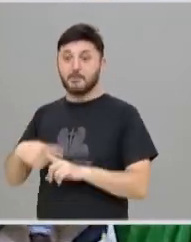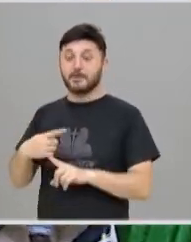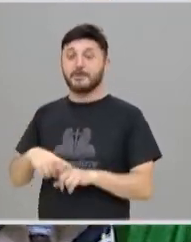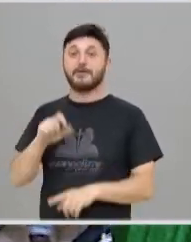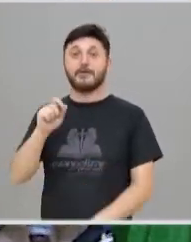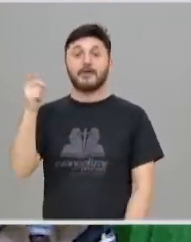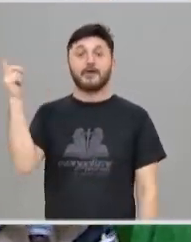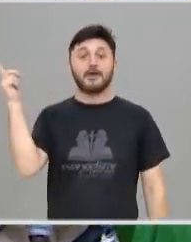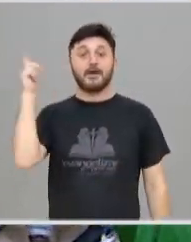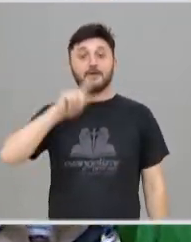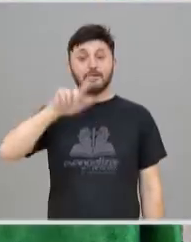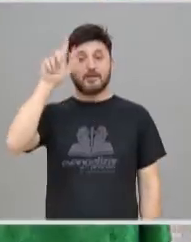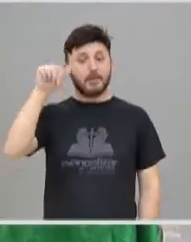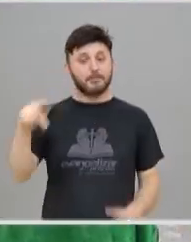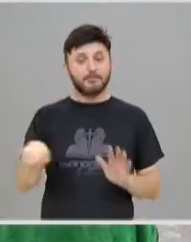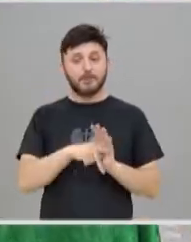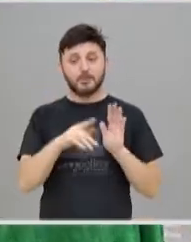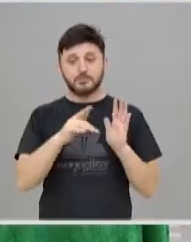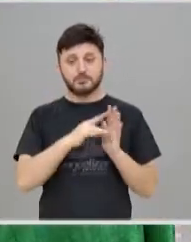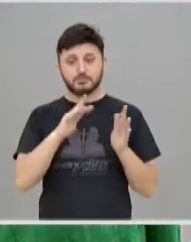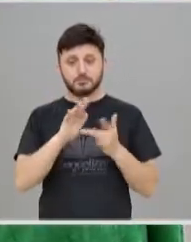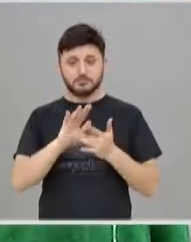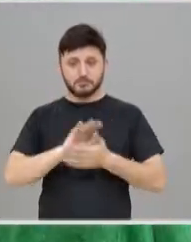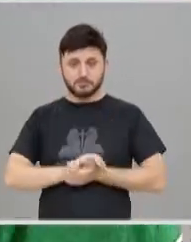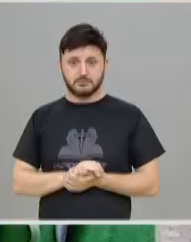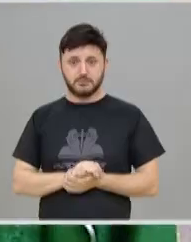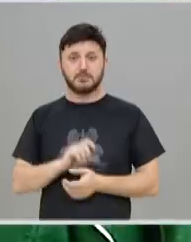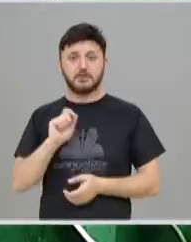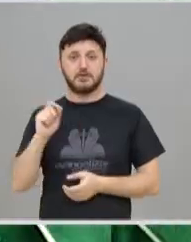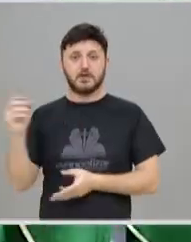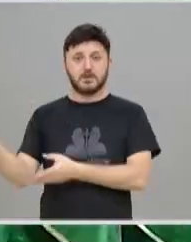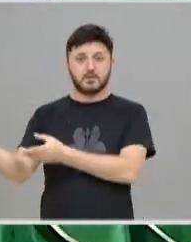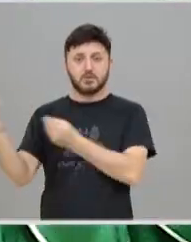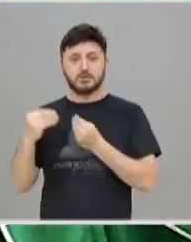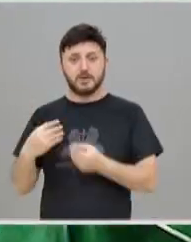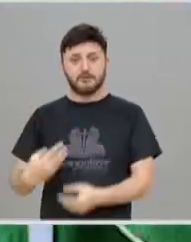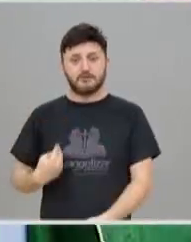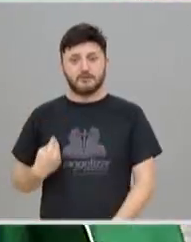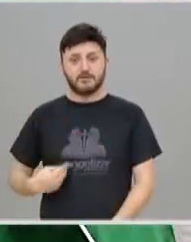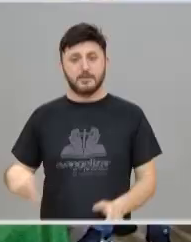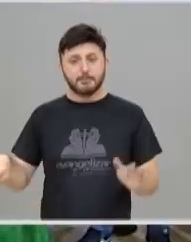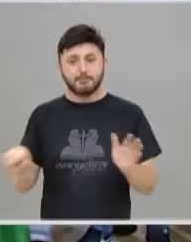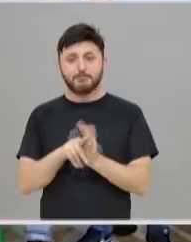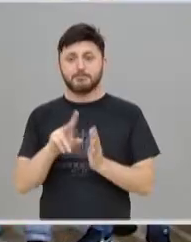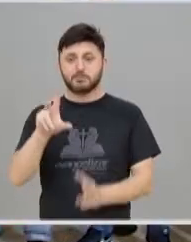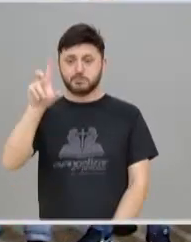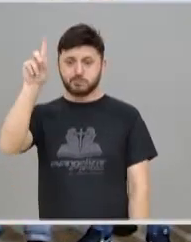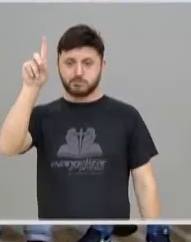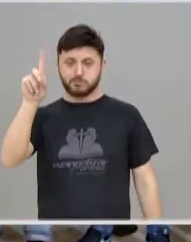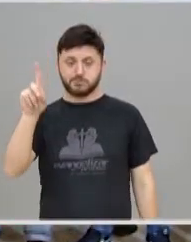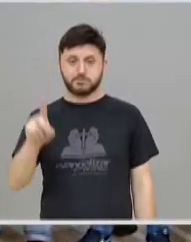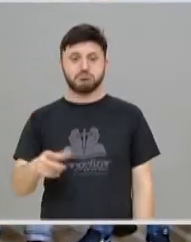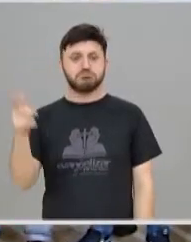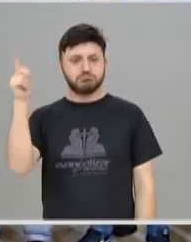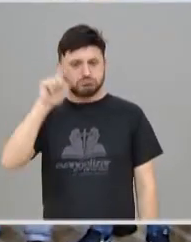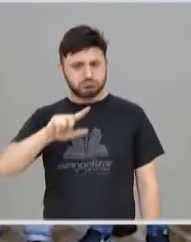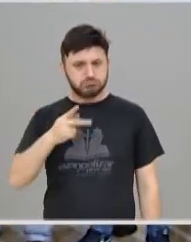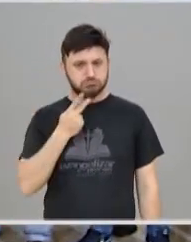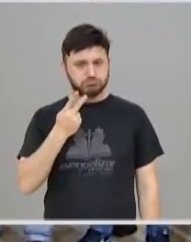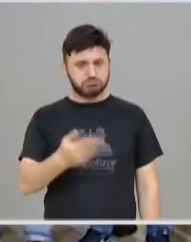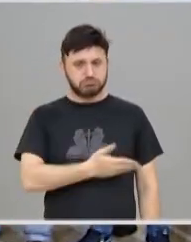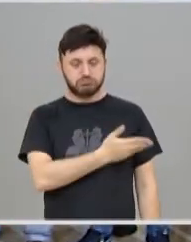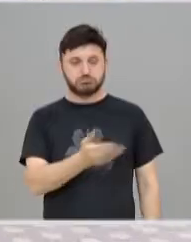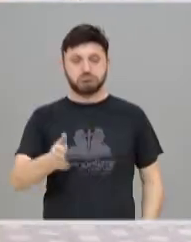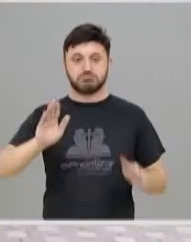garante isso é Jesus Cristo, quem garante isso é Deus. E repito para vocês, e